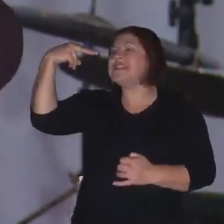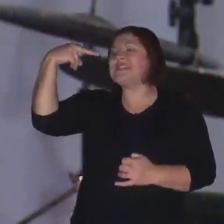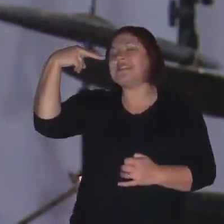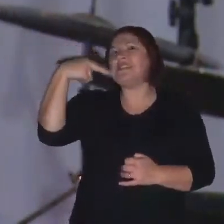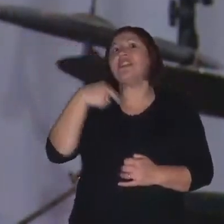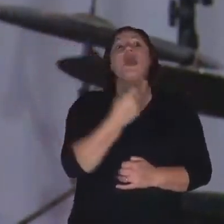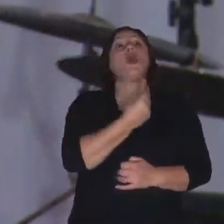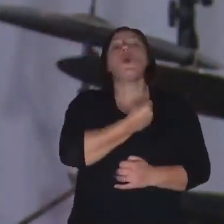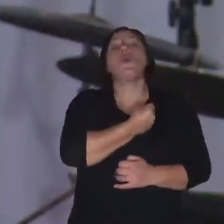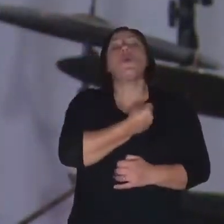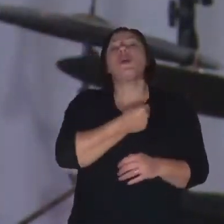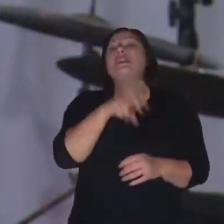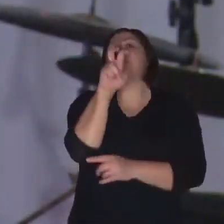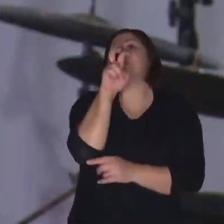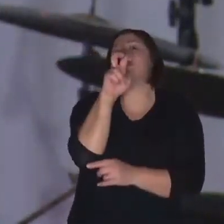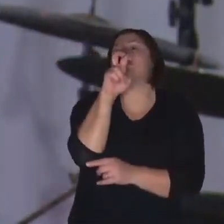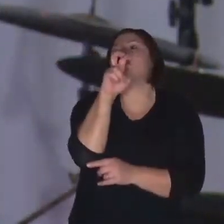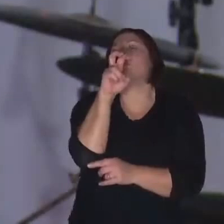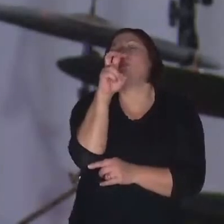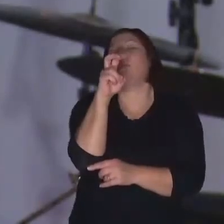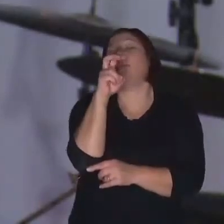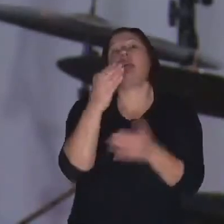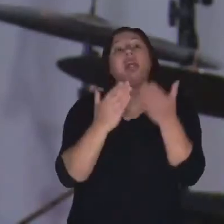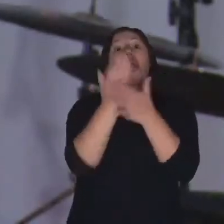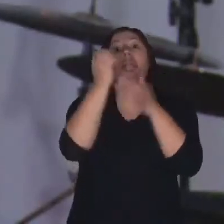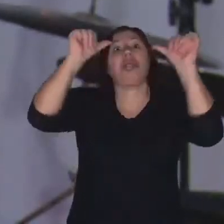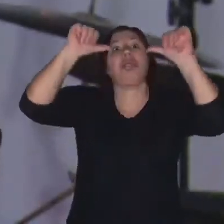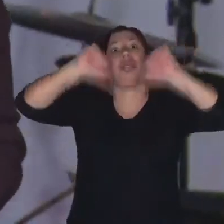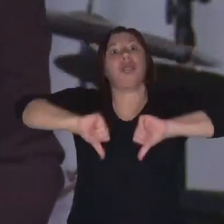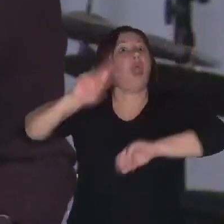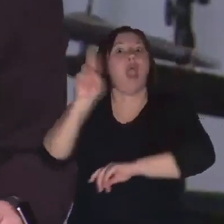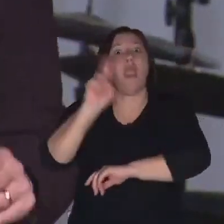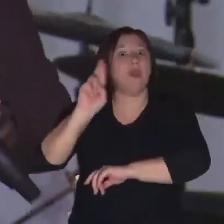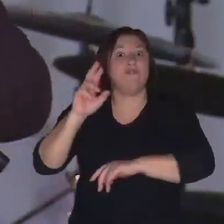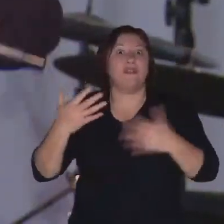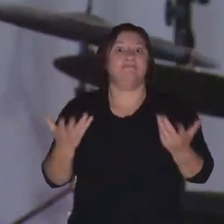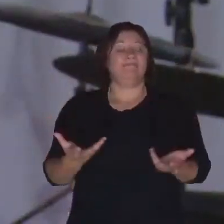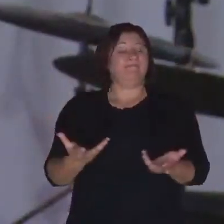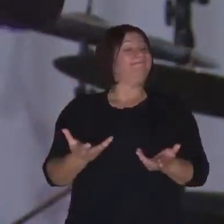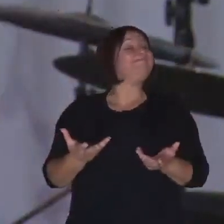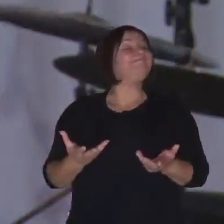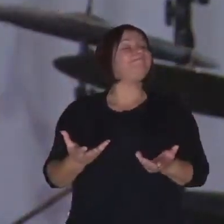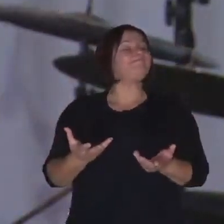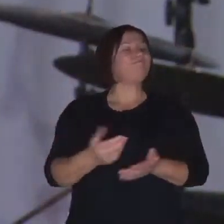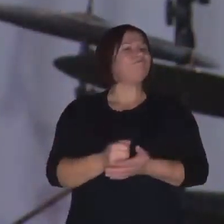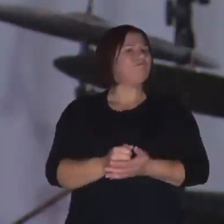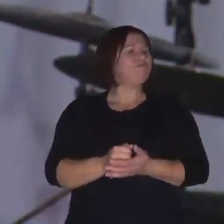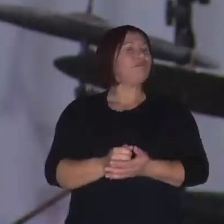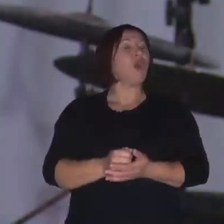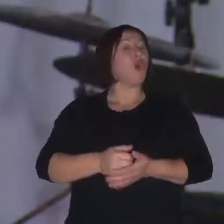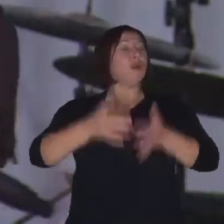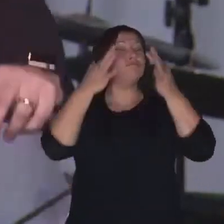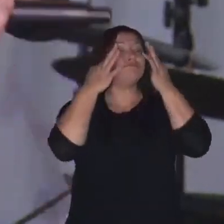É bem verdade que todos nós estamos muito incomodados com a situação que a gente está vivendo. Mas acreditem, seja lá a Babilônia que nós